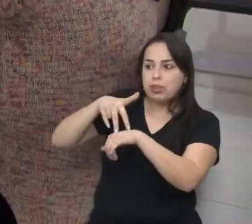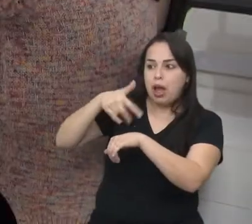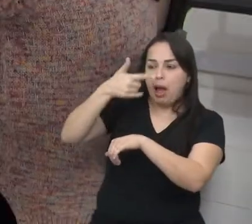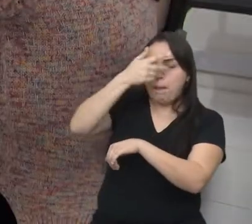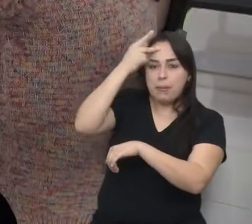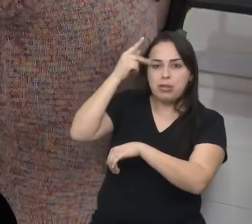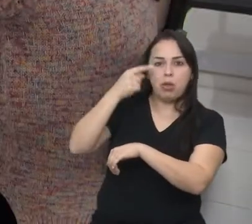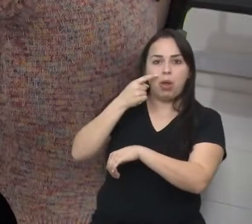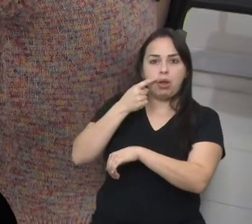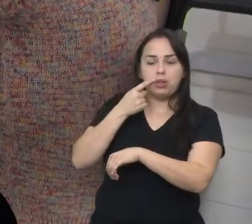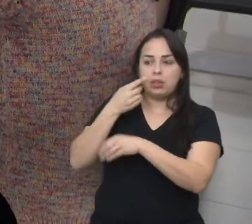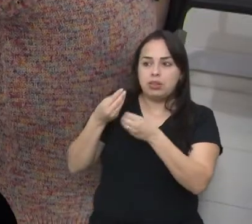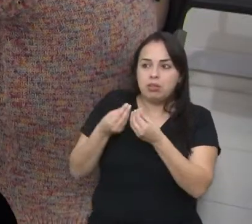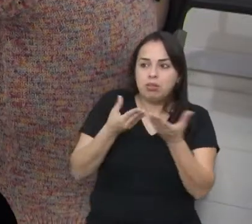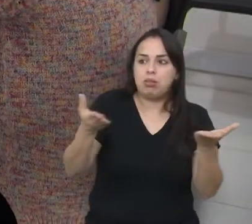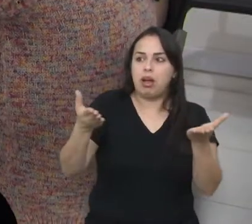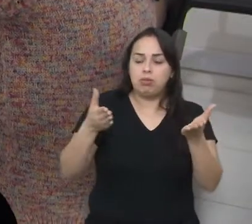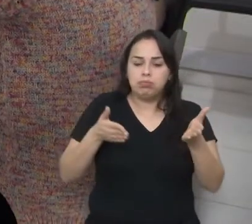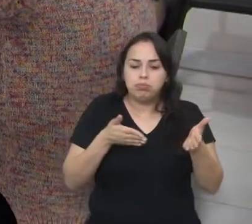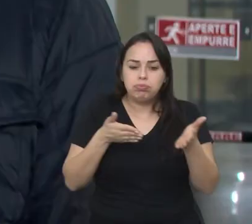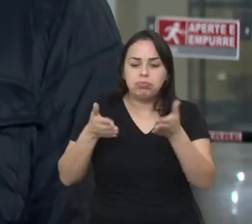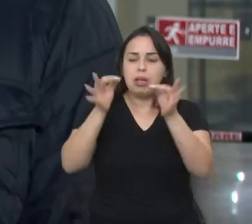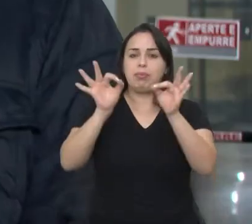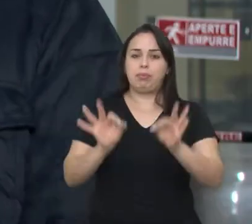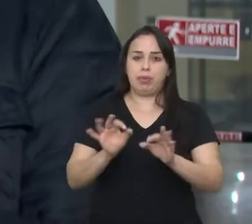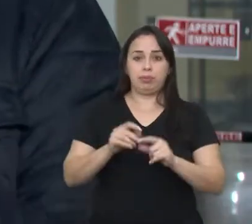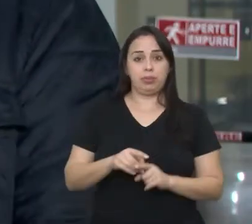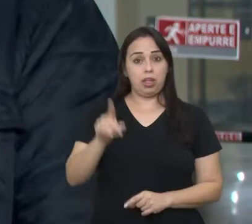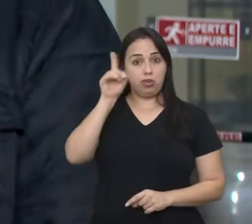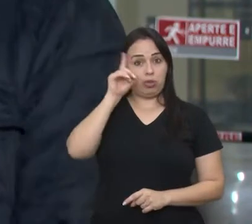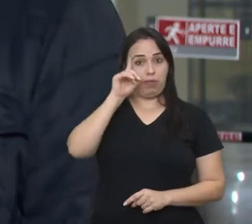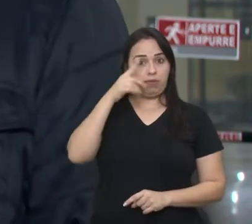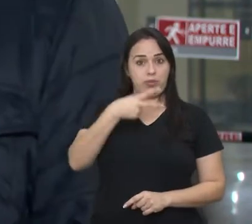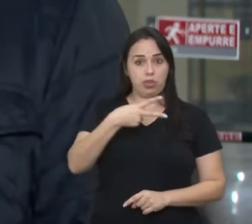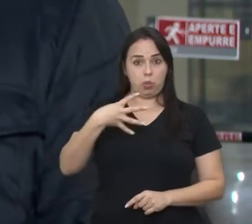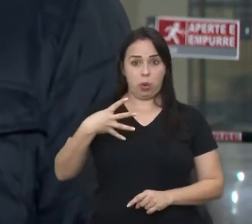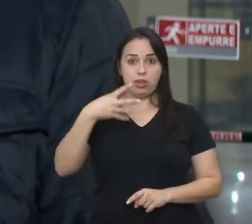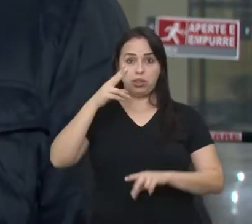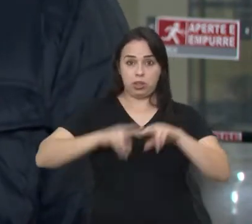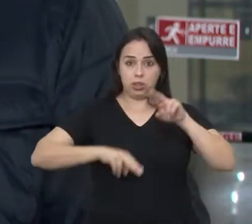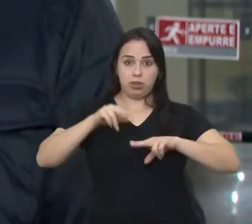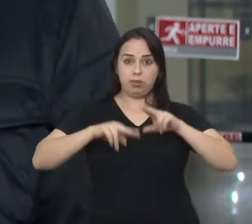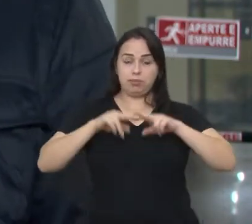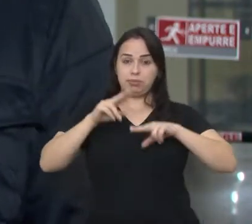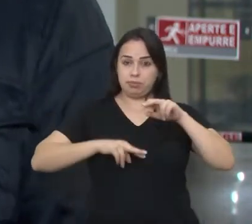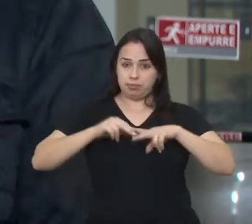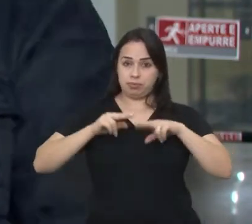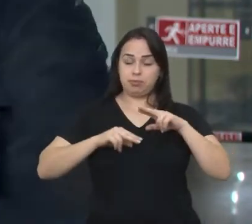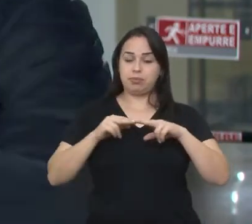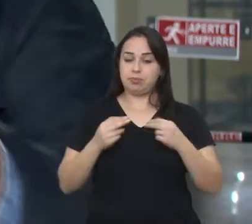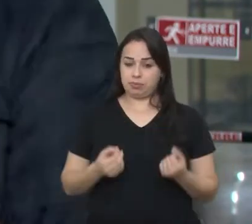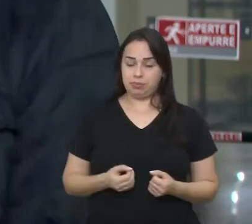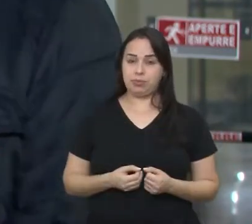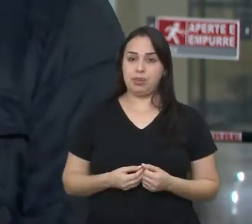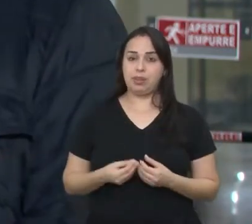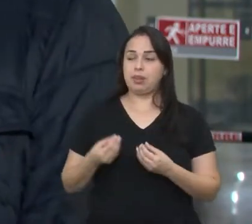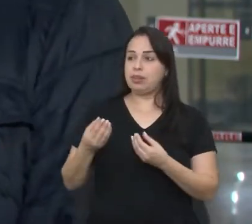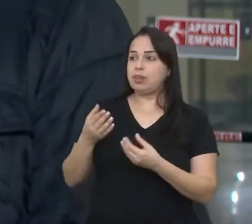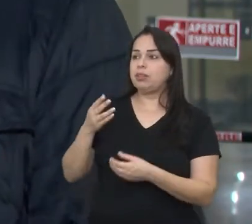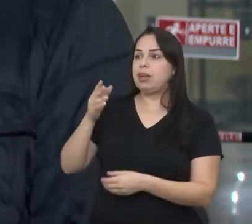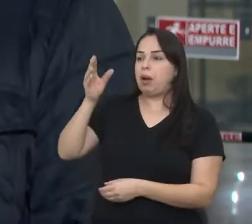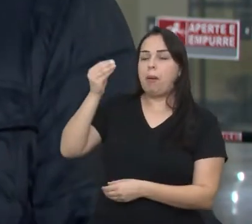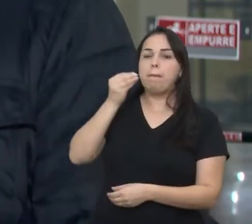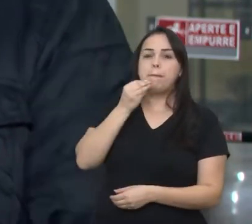a fim de oferecer um caminho aos pais. O dia 24 de junho vai dar ao Executivo, ao